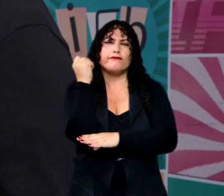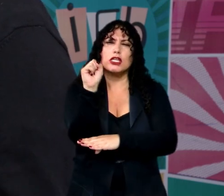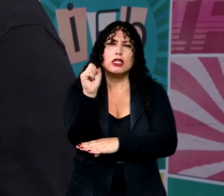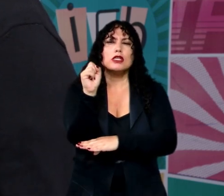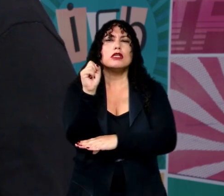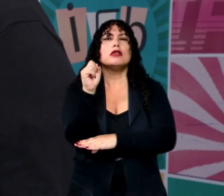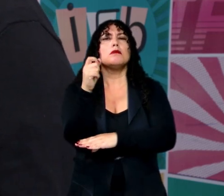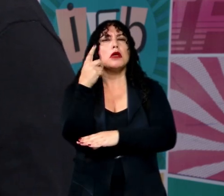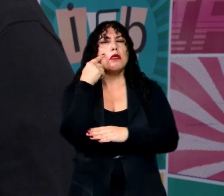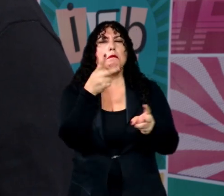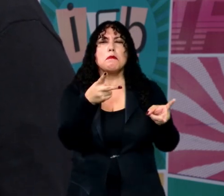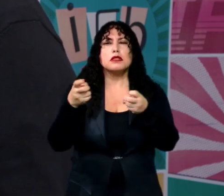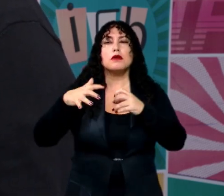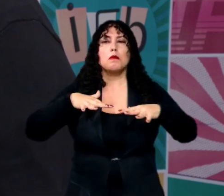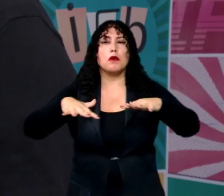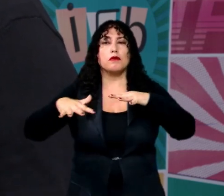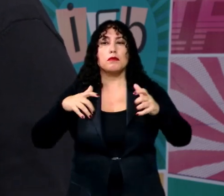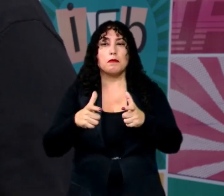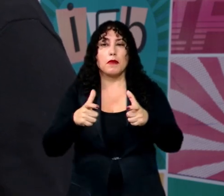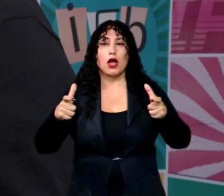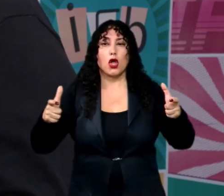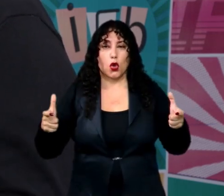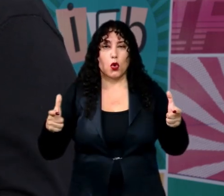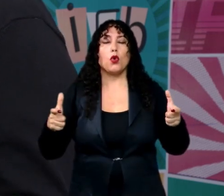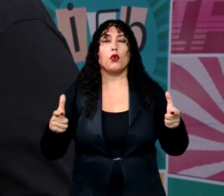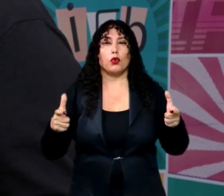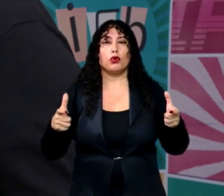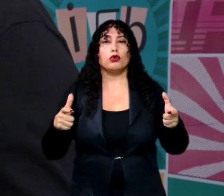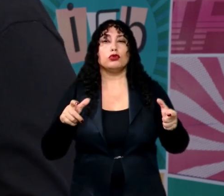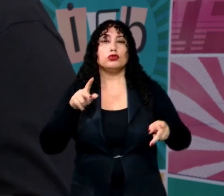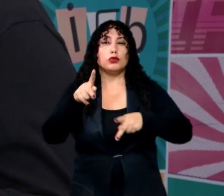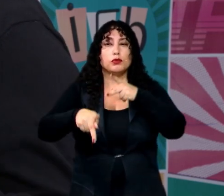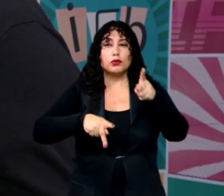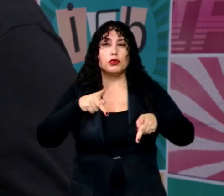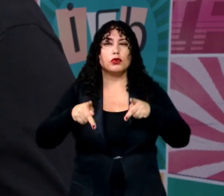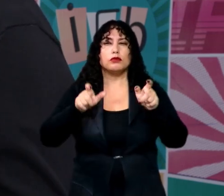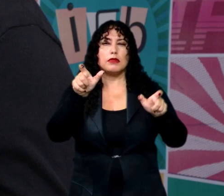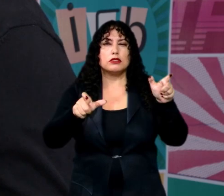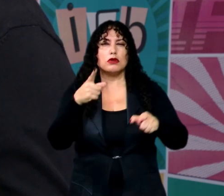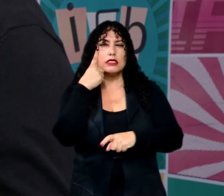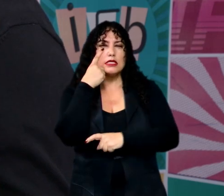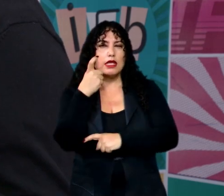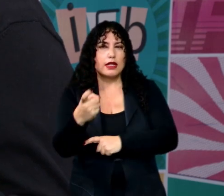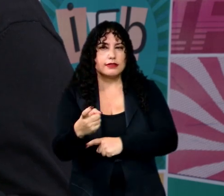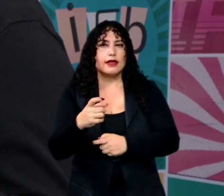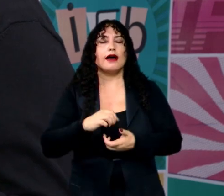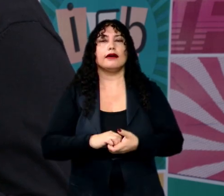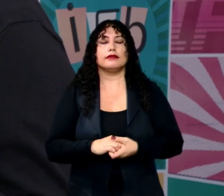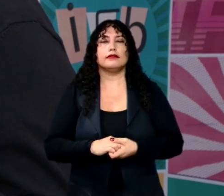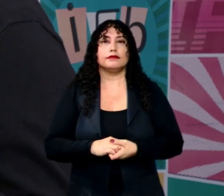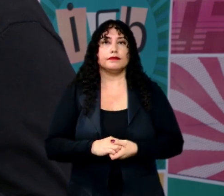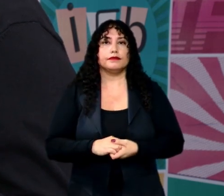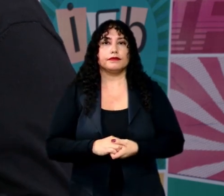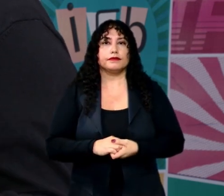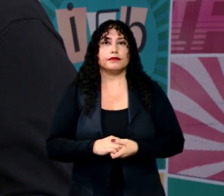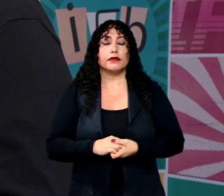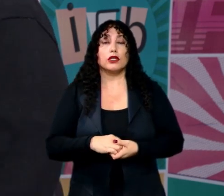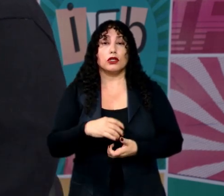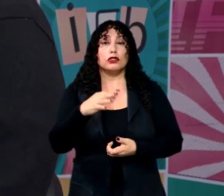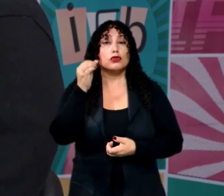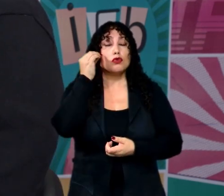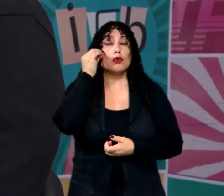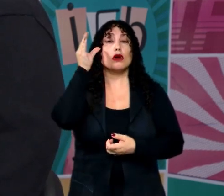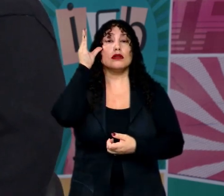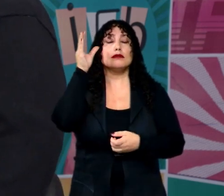vi uma movimentação muito maior, uma abertura de público, de pessoas interessadas e de